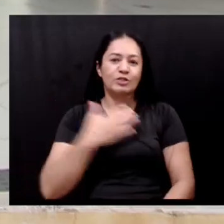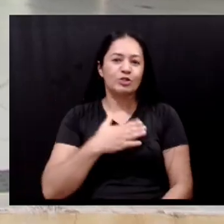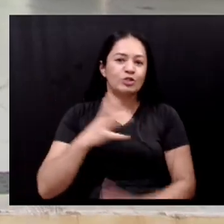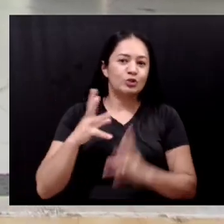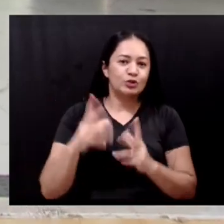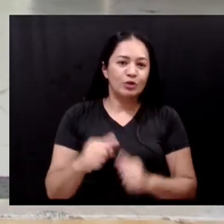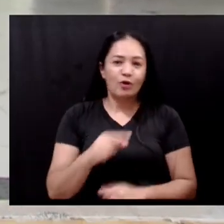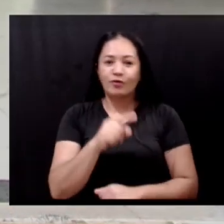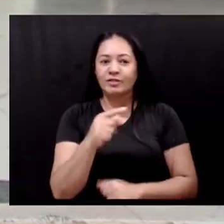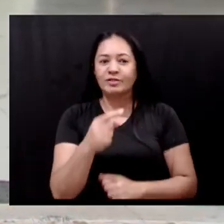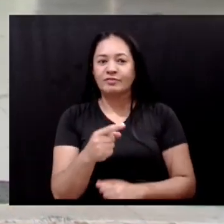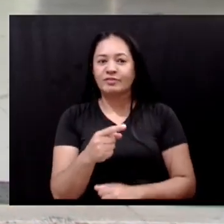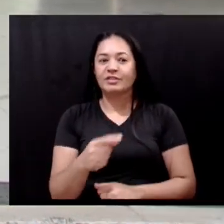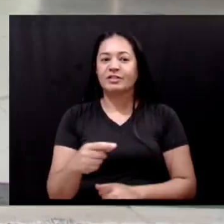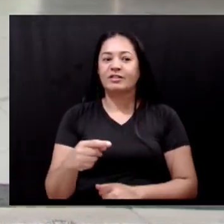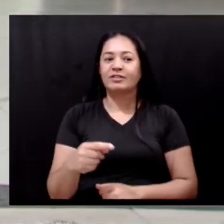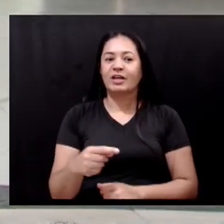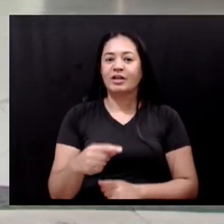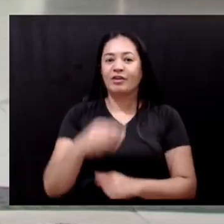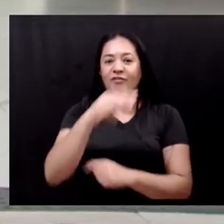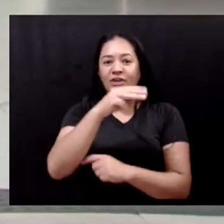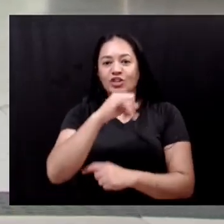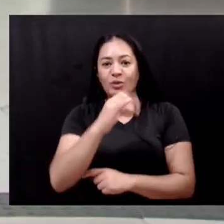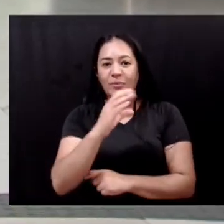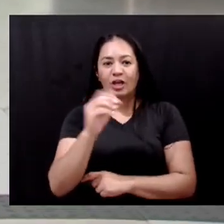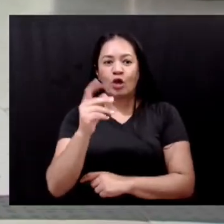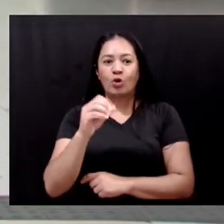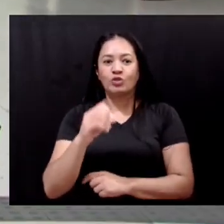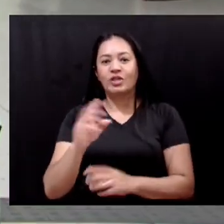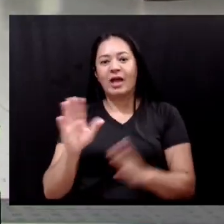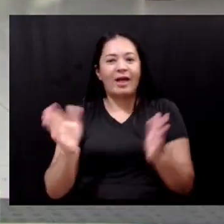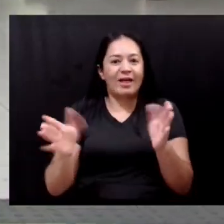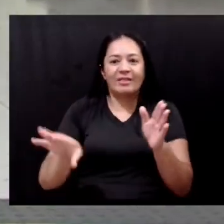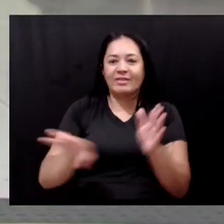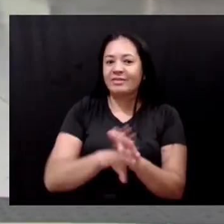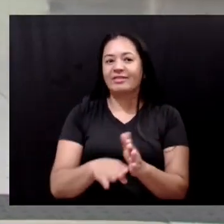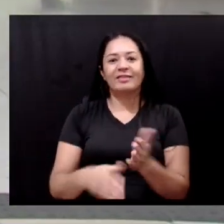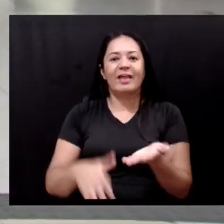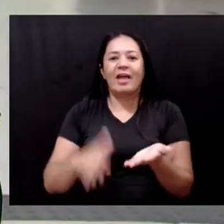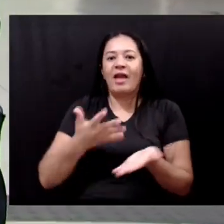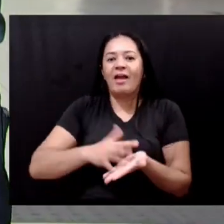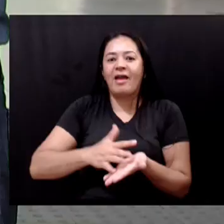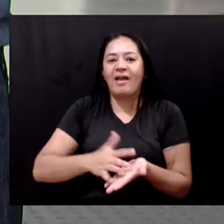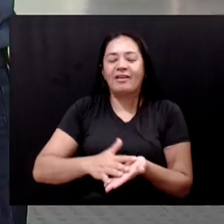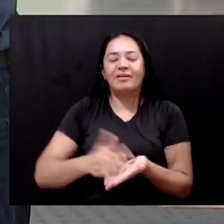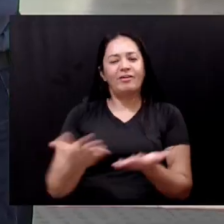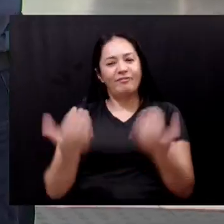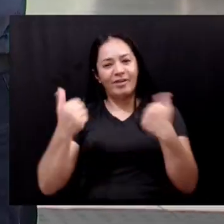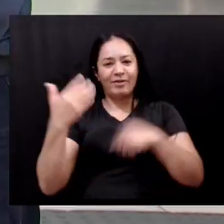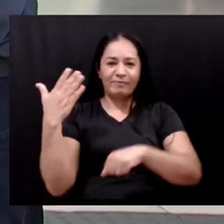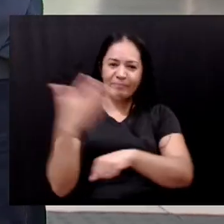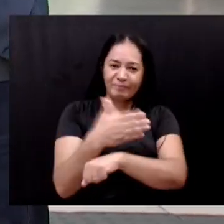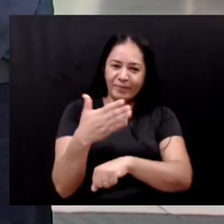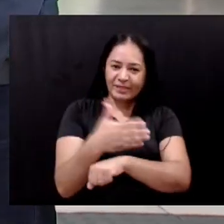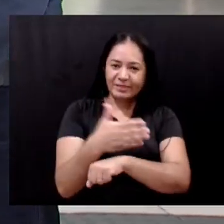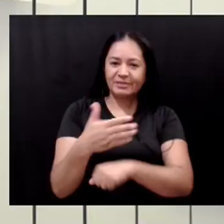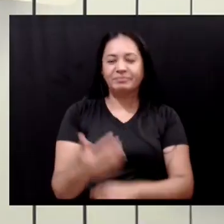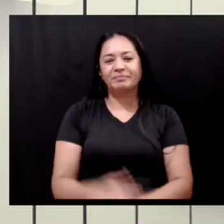de Michael Jackson até Raça Negra, é para geral, gente, venham, participem. Gabriel, é com você.